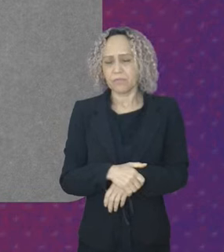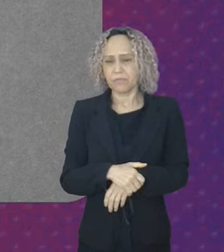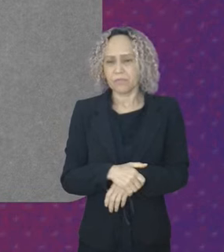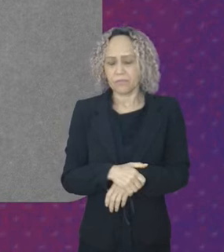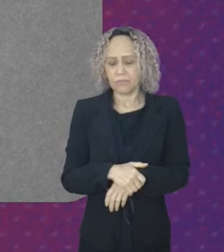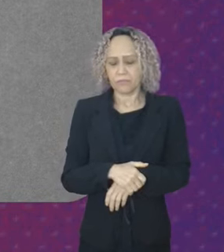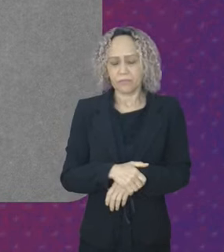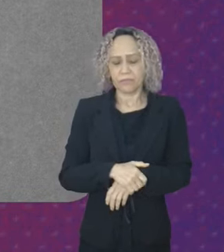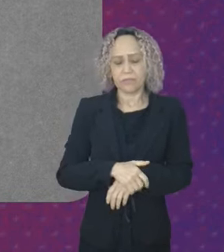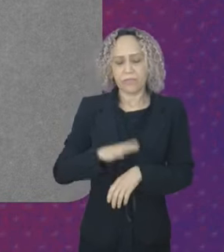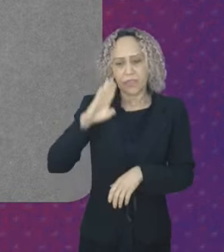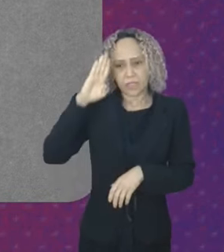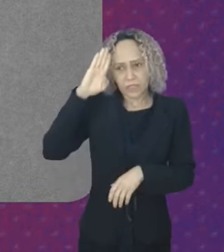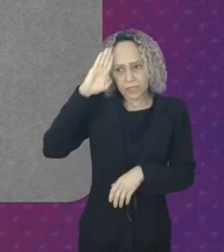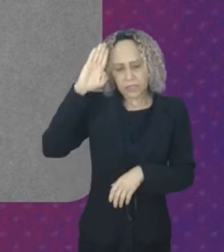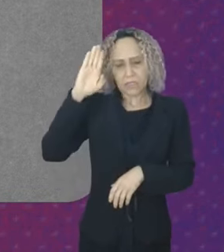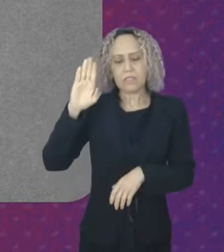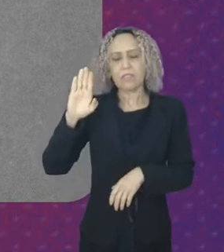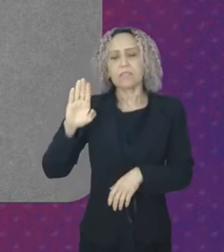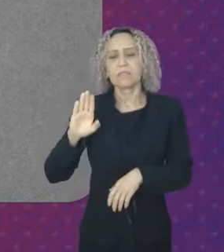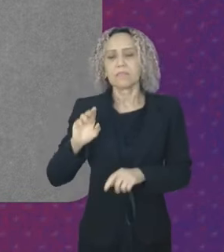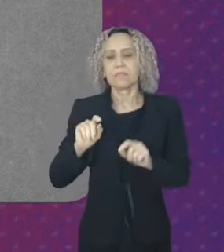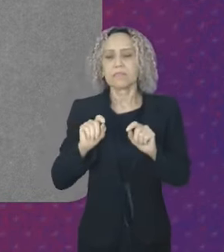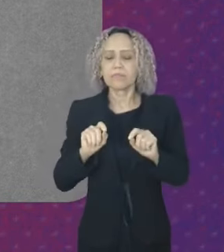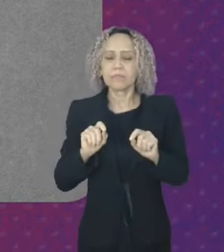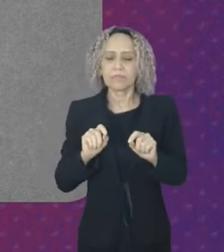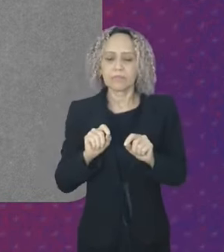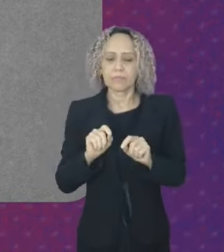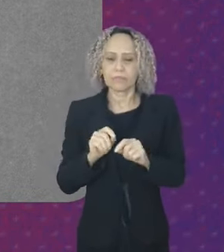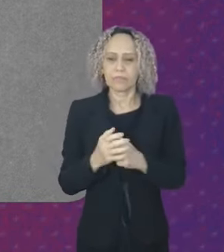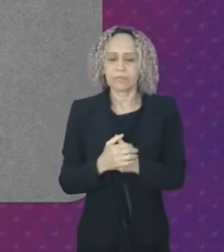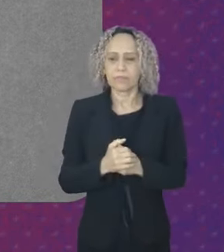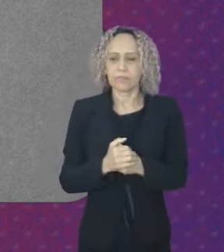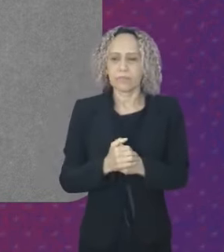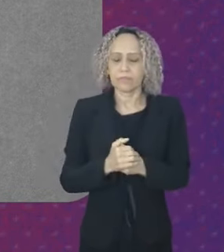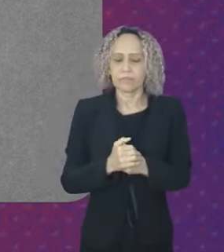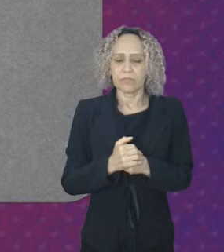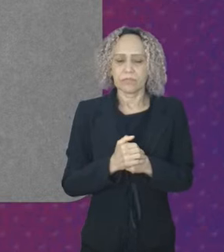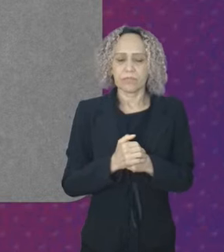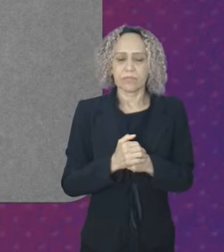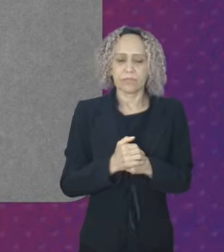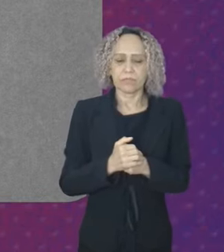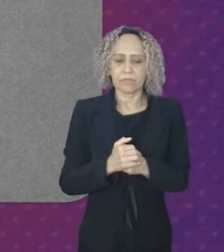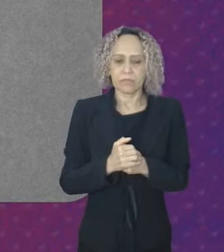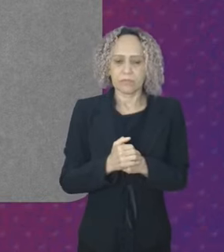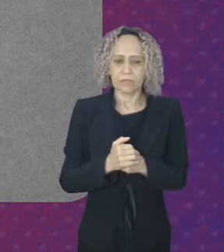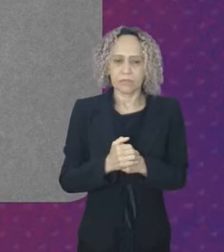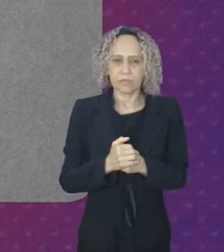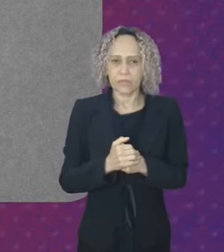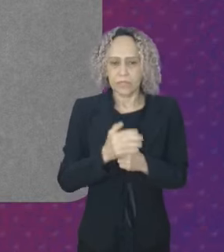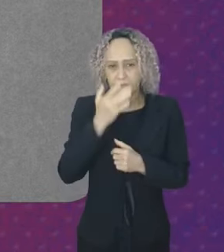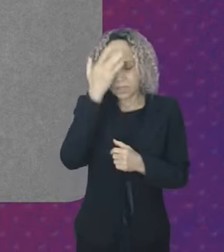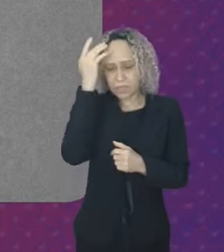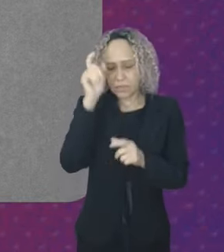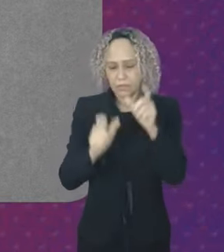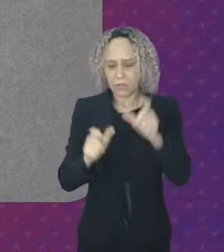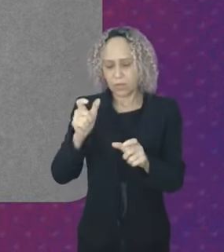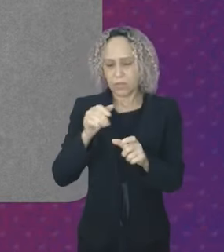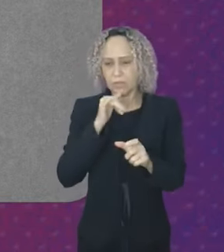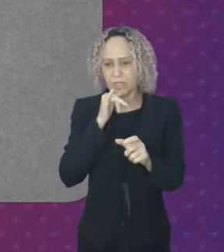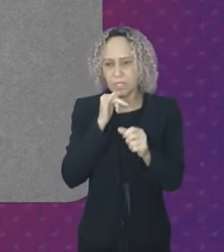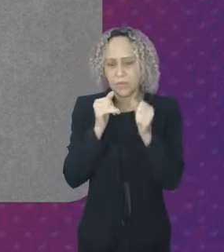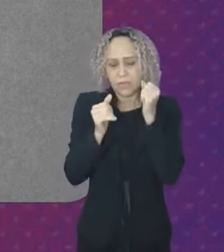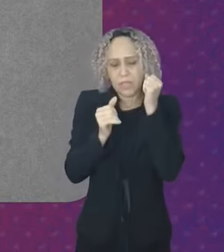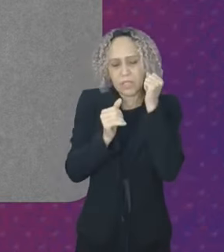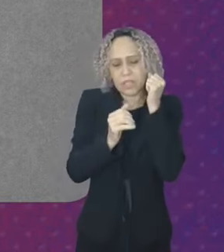equipe que vai caminhar com você, porque é justamente esse pessoal que vai conseguir garantir uma análise mais